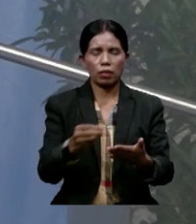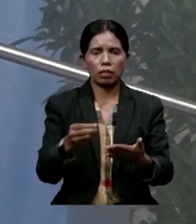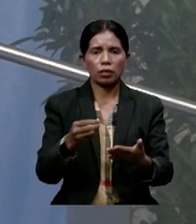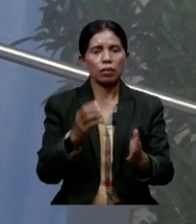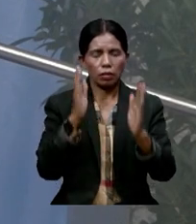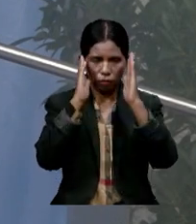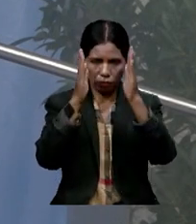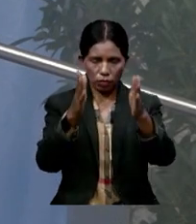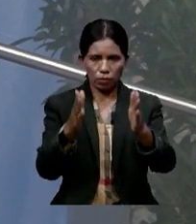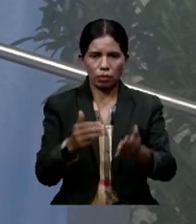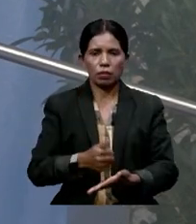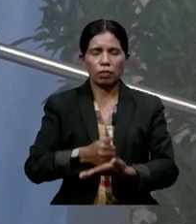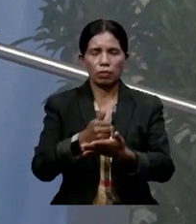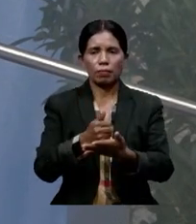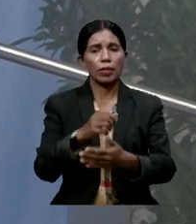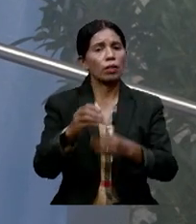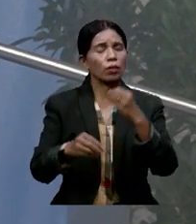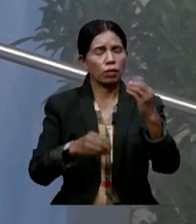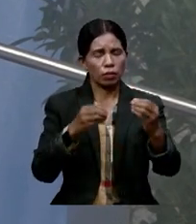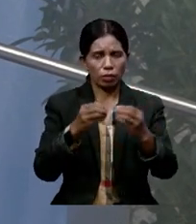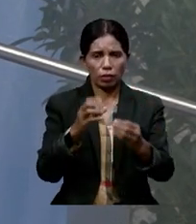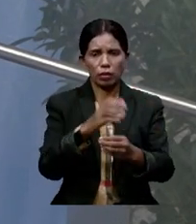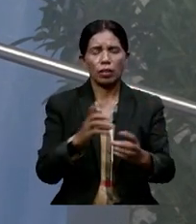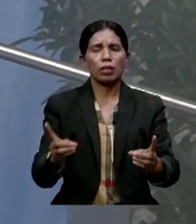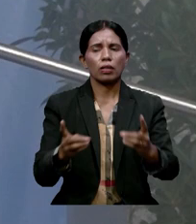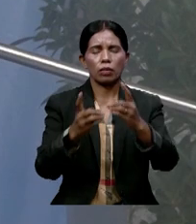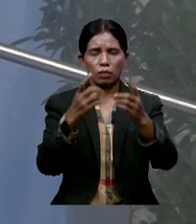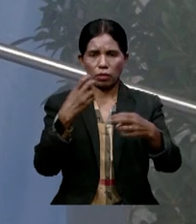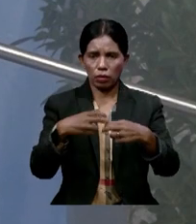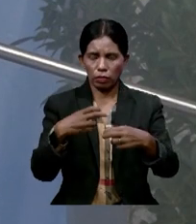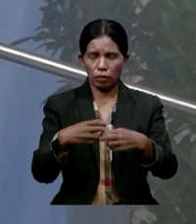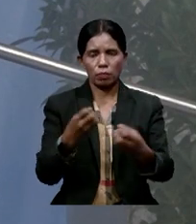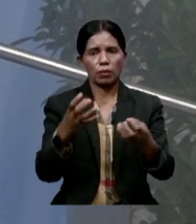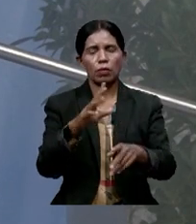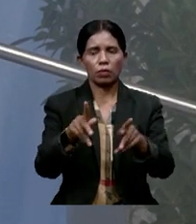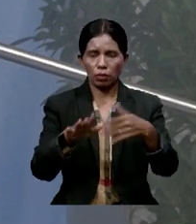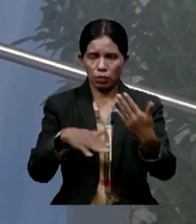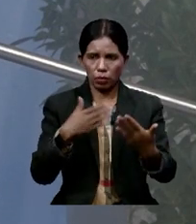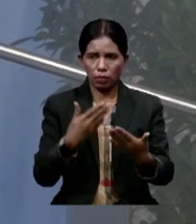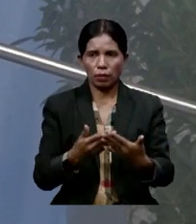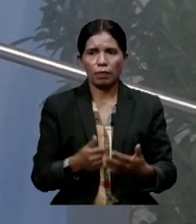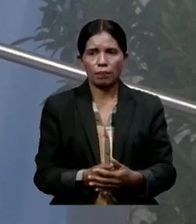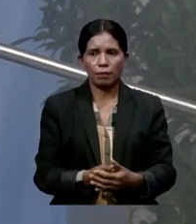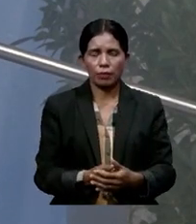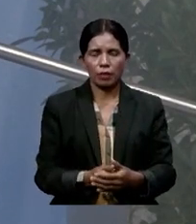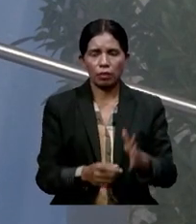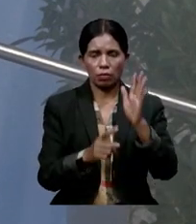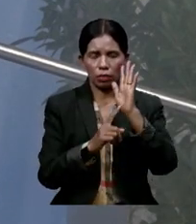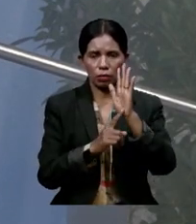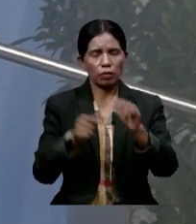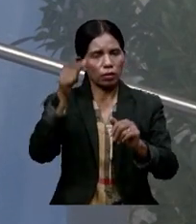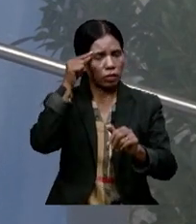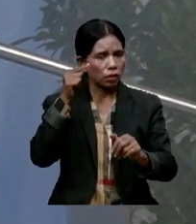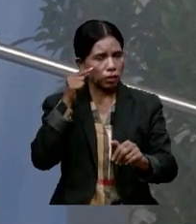sonhos. Significa também desafiar e romper todos os estereótipos de gênero e as